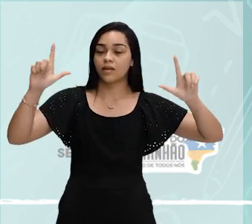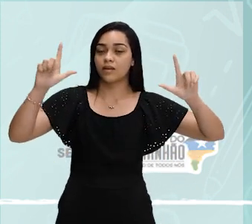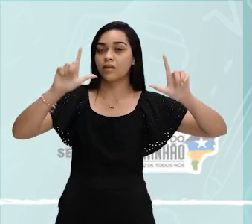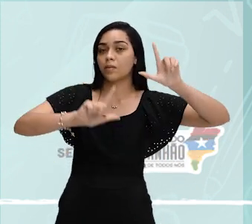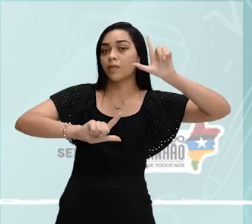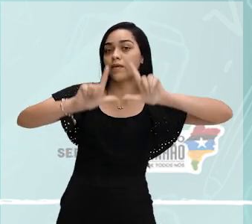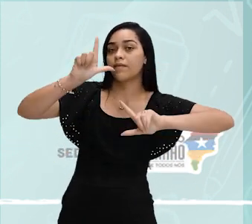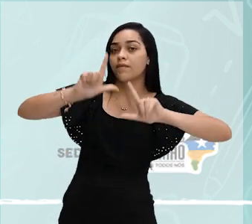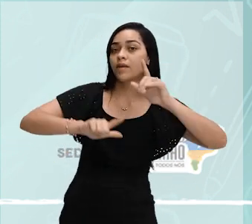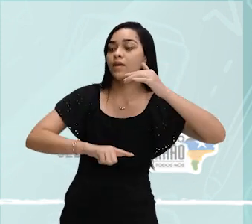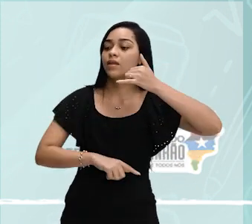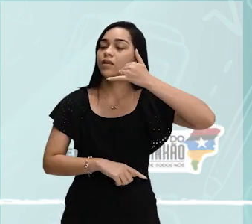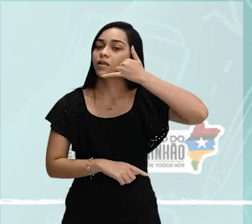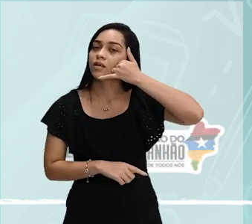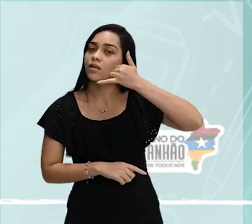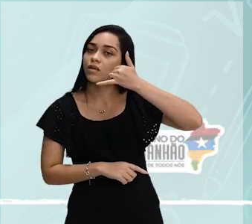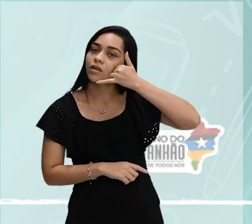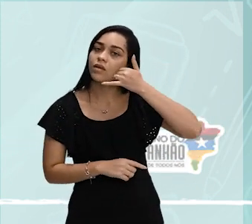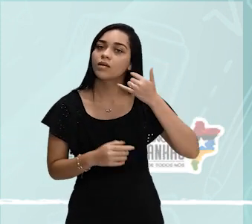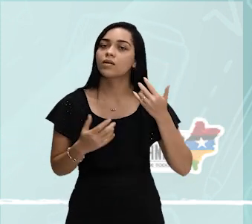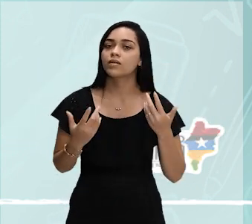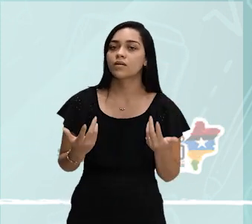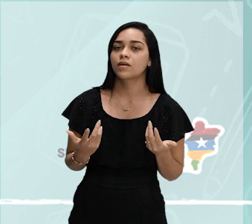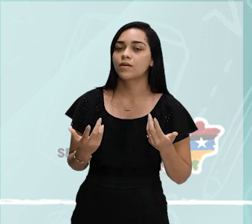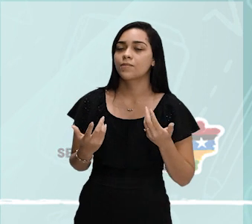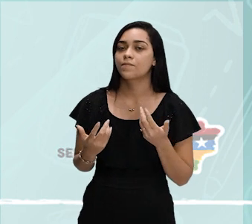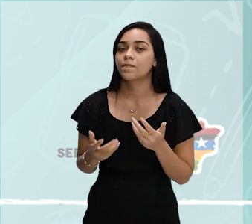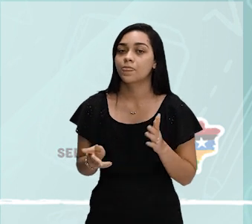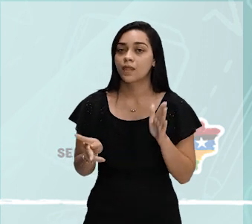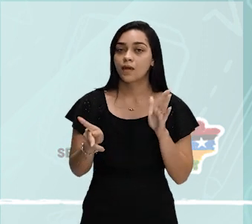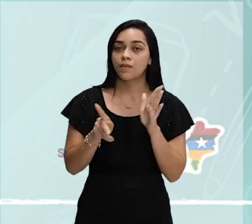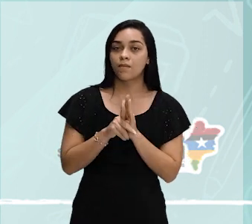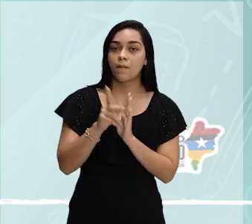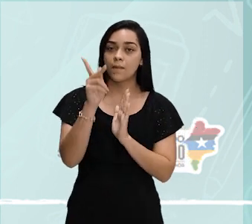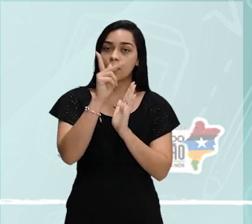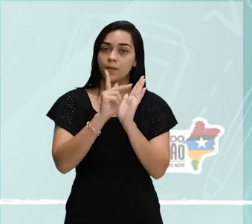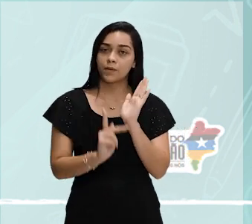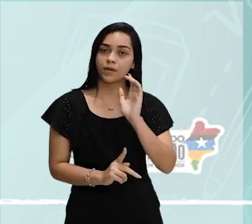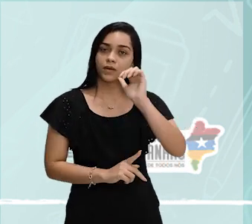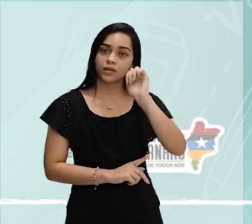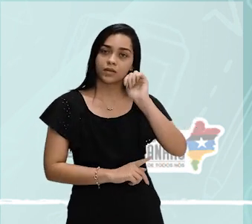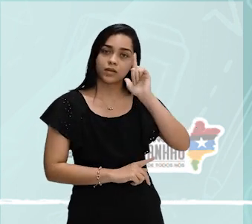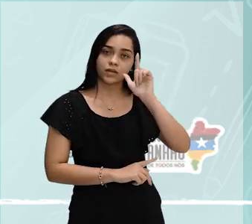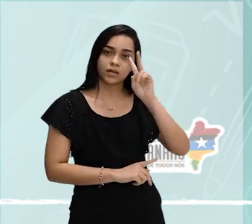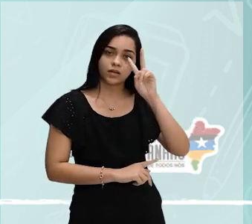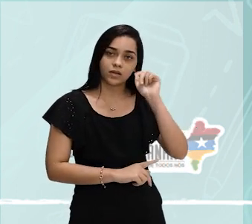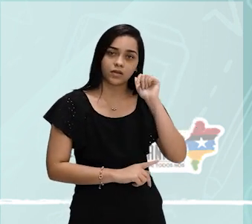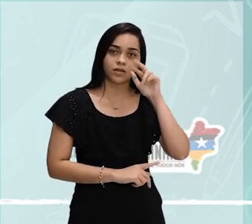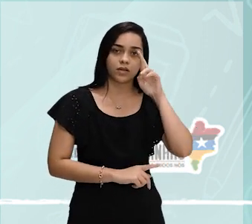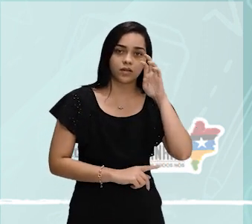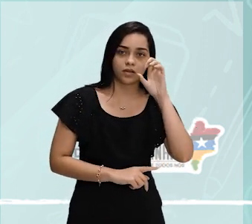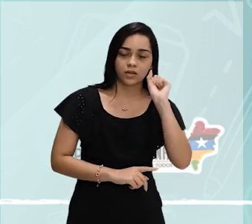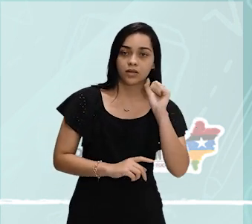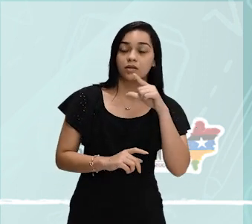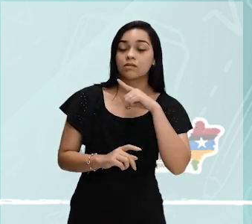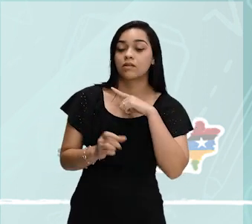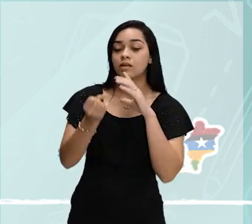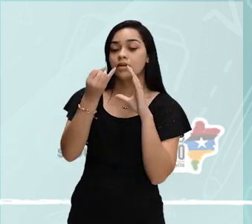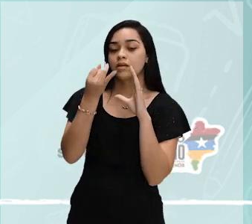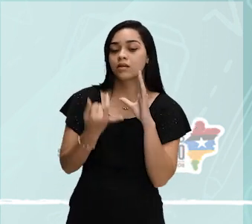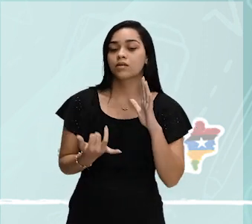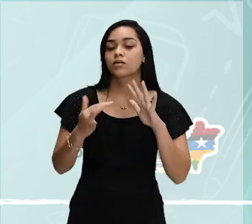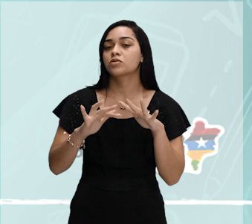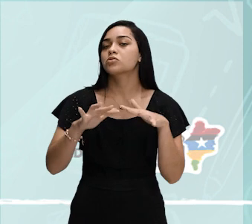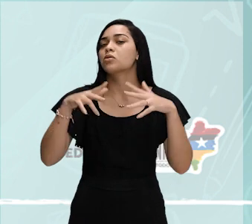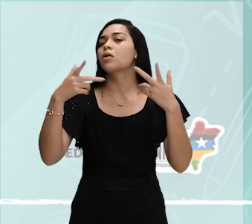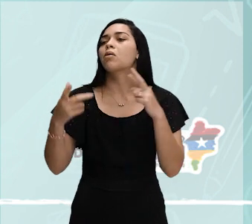seu smartphone, tá? Pertencente a um poema de Álvares de Azevedo, notam-se características de qual